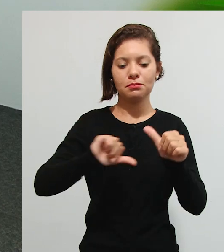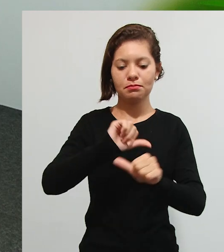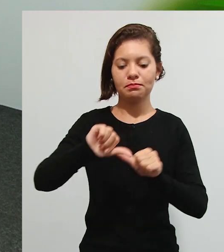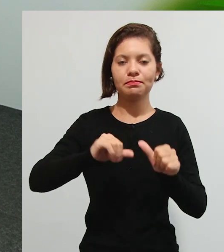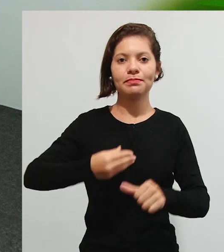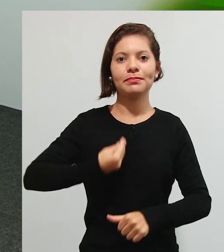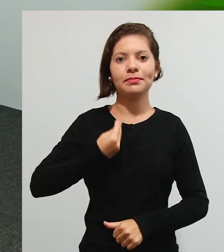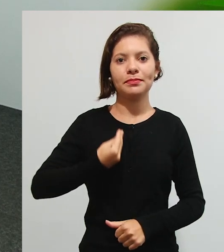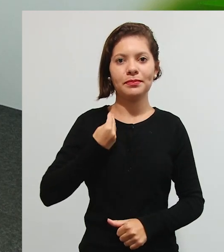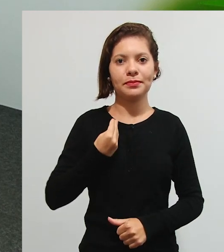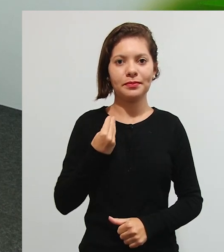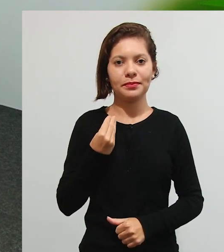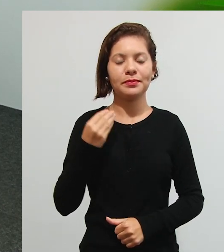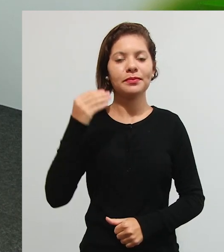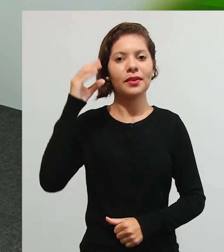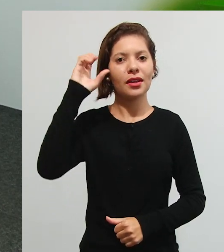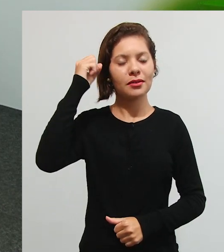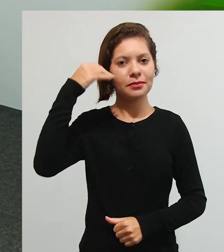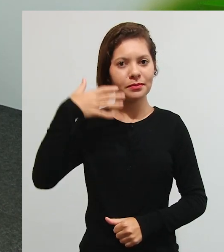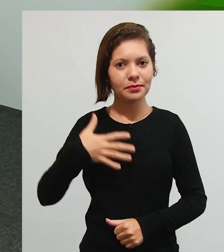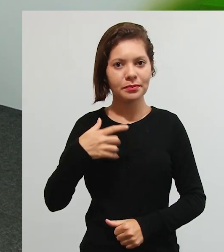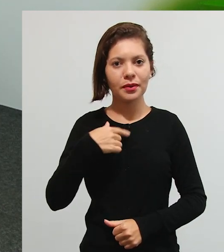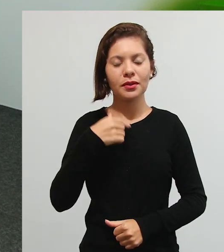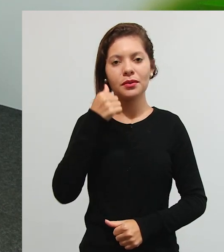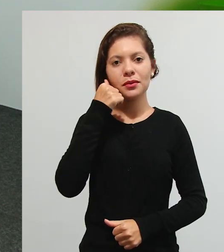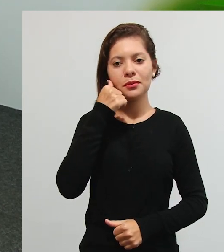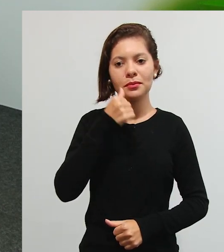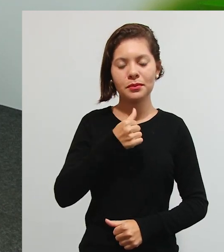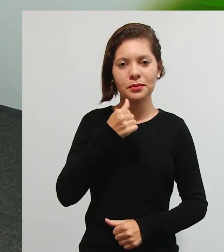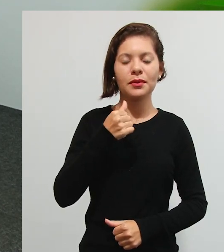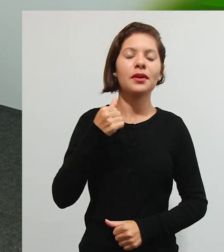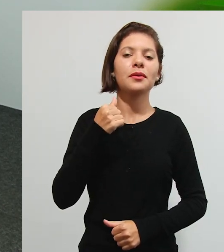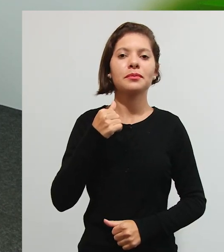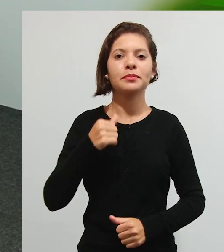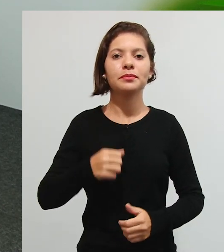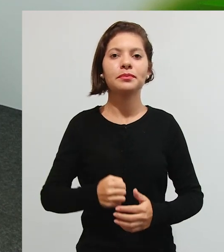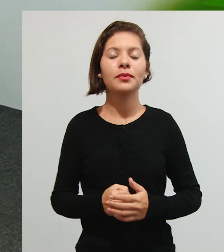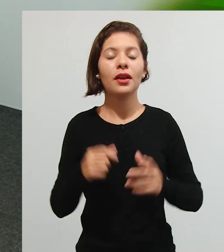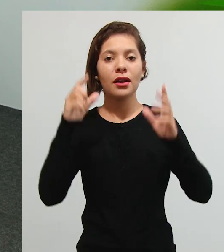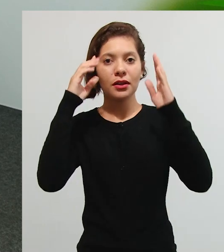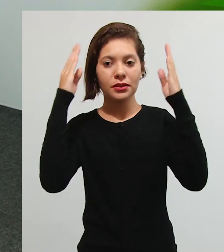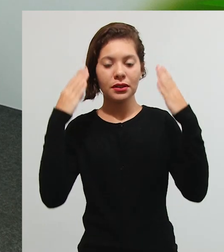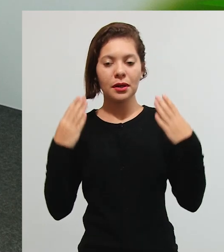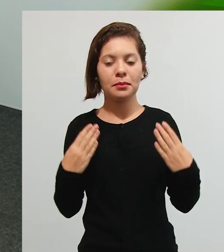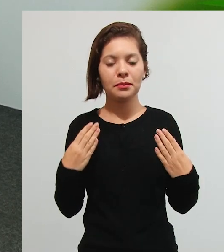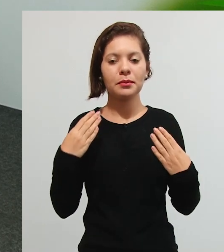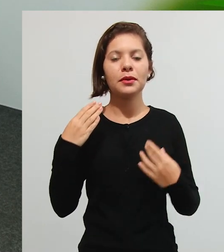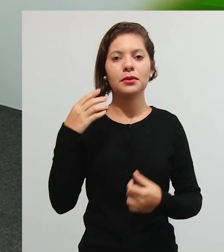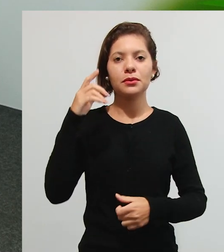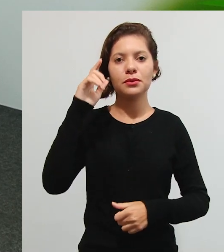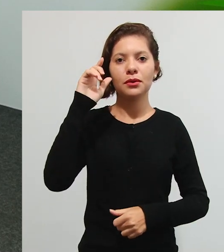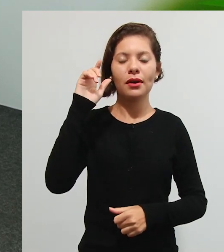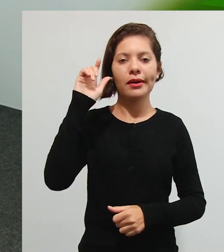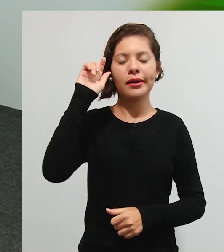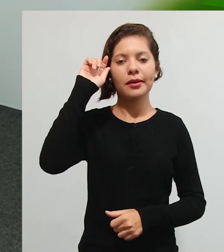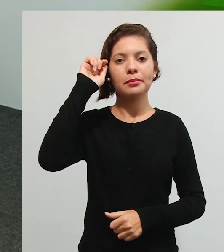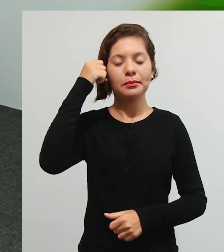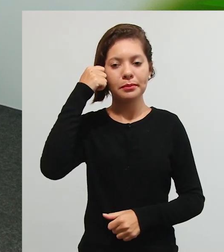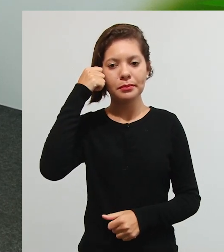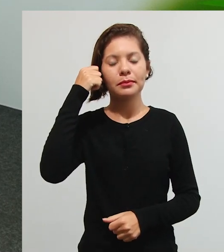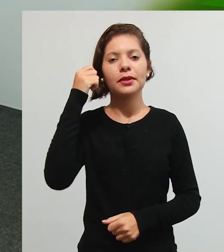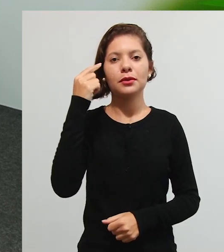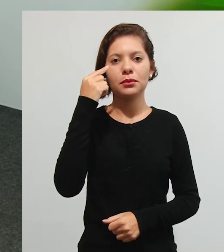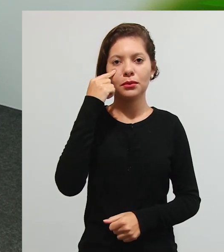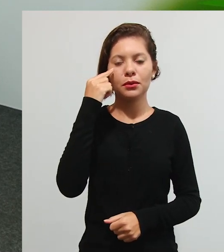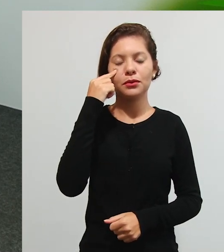eu vou fazer a minha audiodescrição. Eu sou uma mulher afro-indígena de cabelos escuros e olhos escuros,